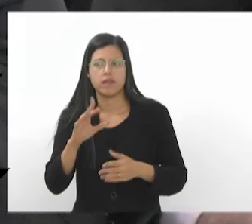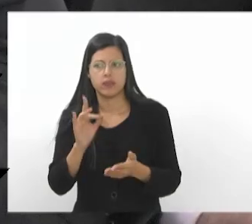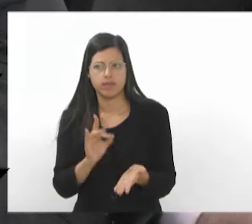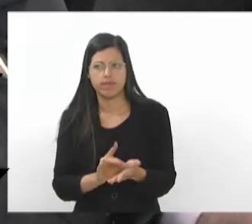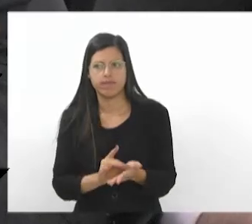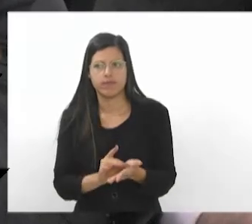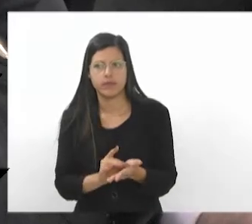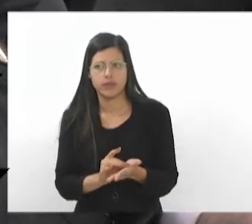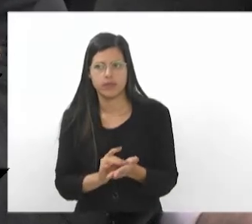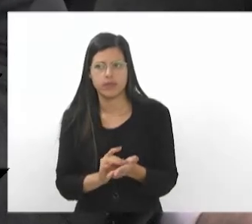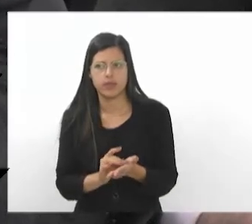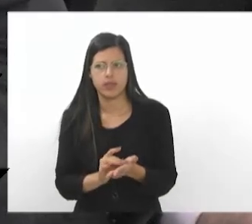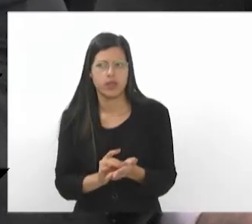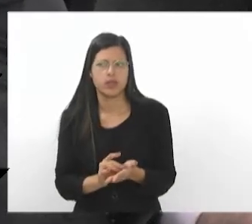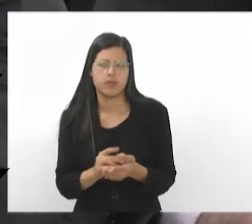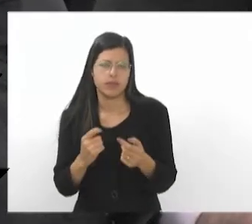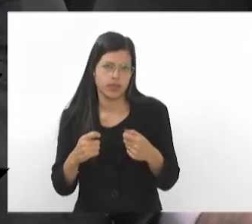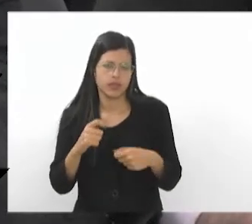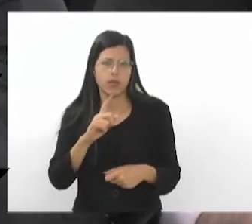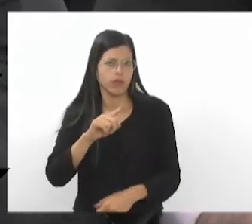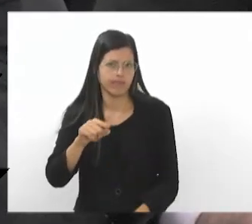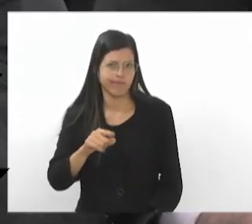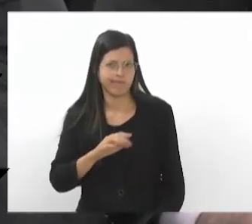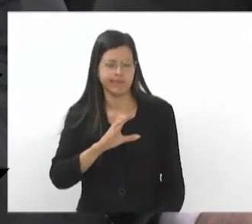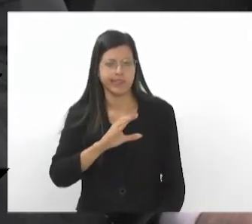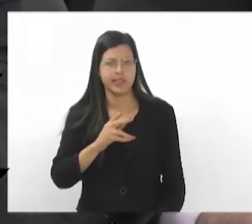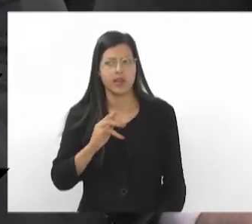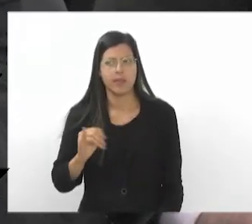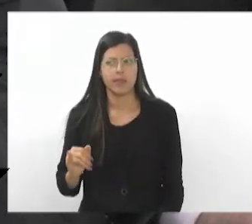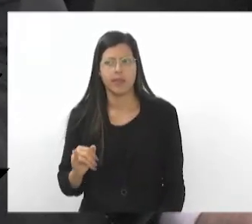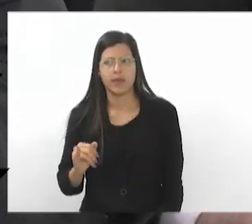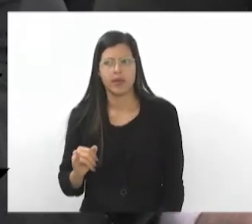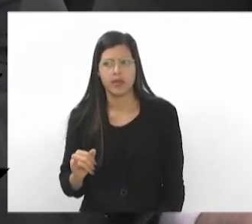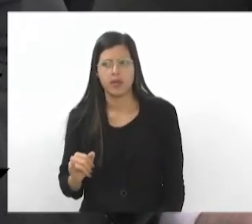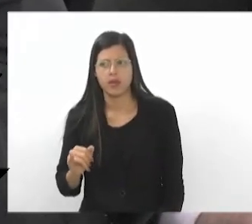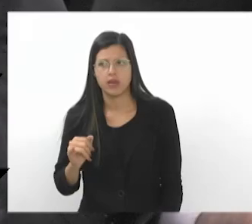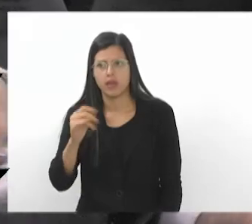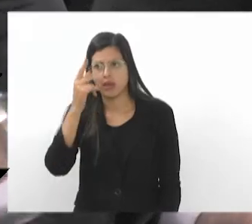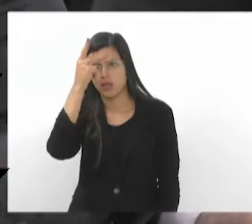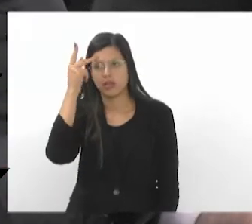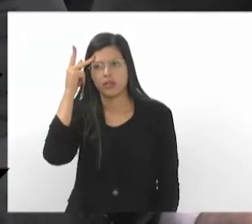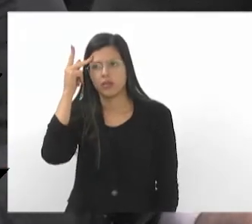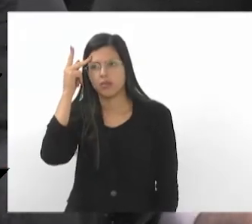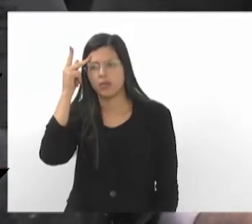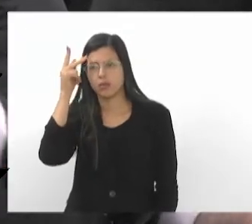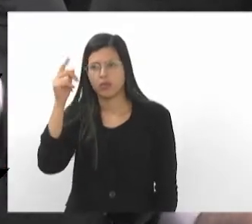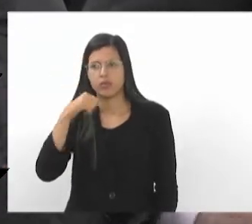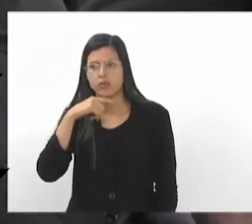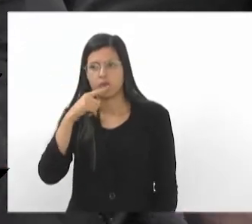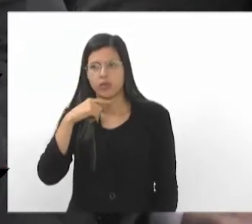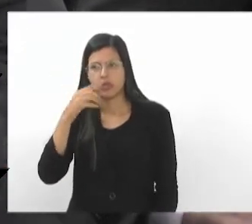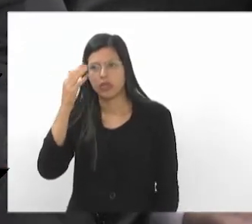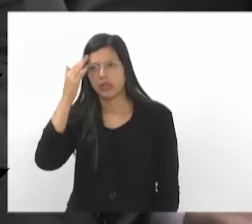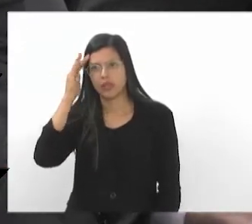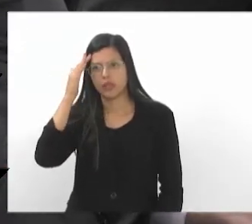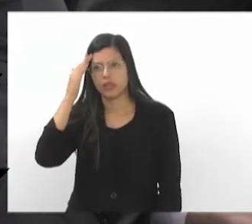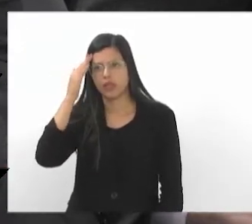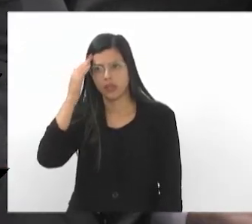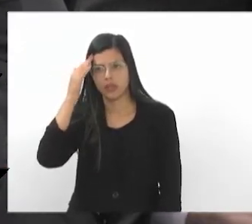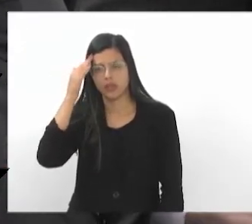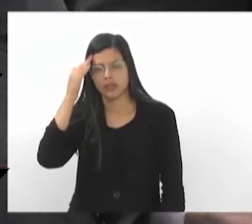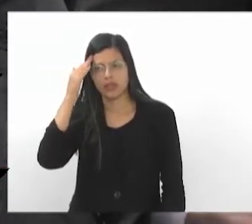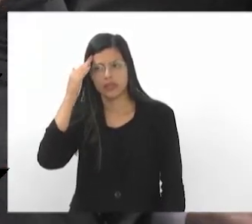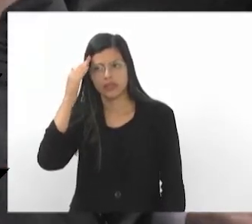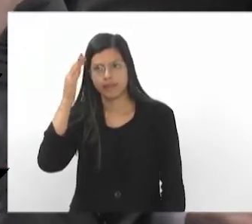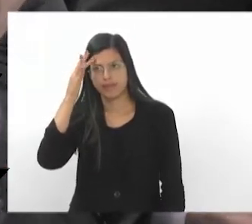esse desmembramento em relação à CPI. O que essas pessoas não entendem é